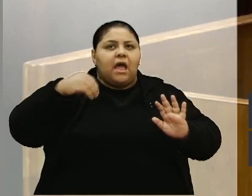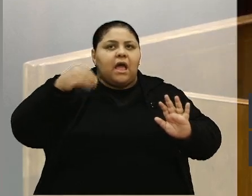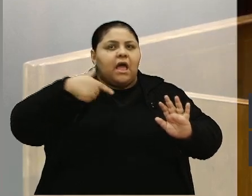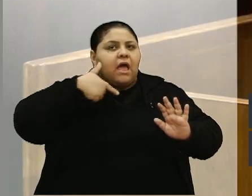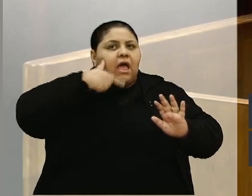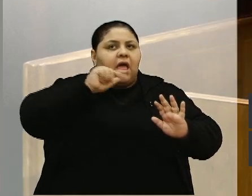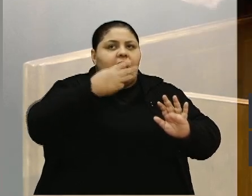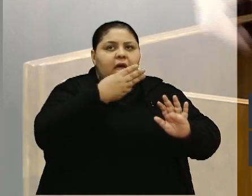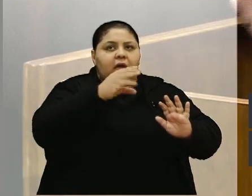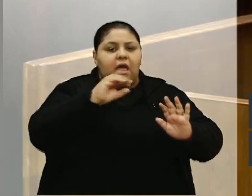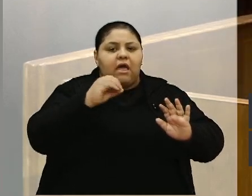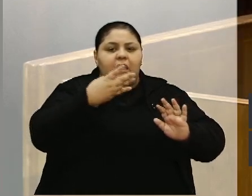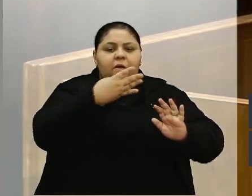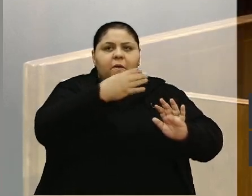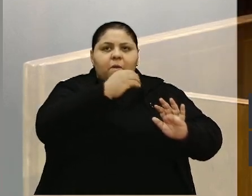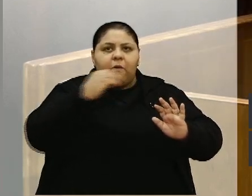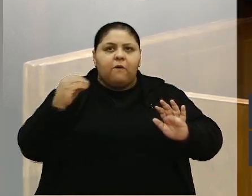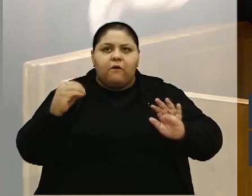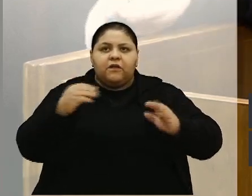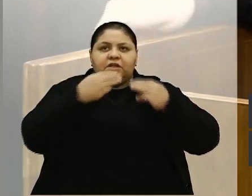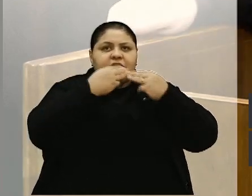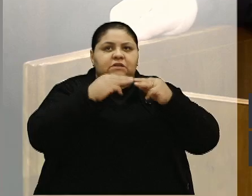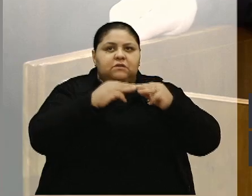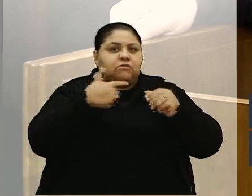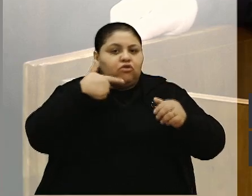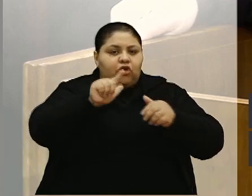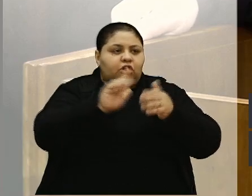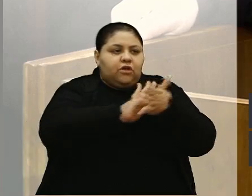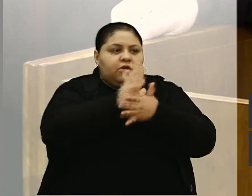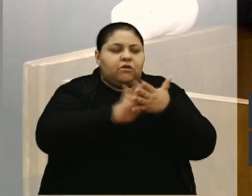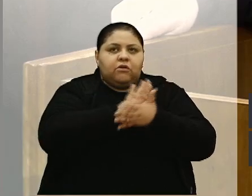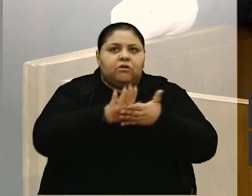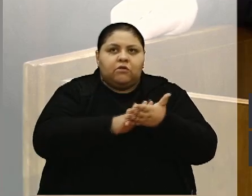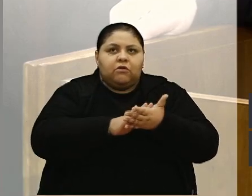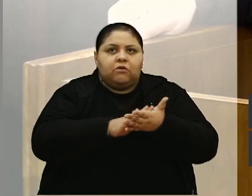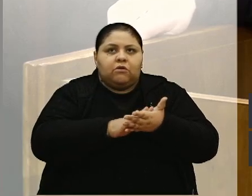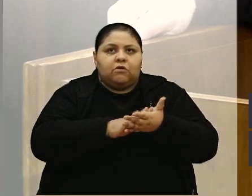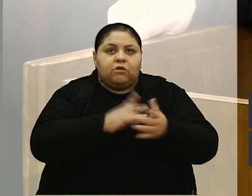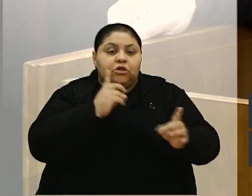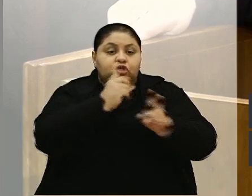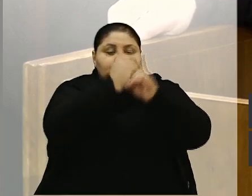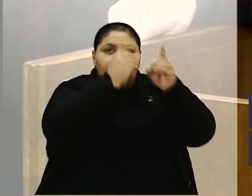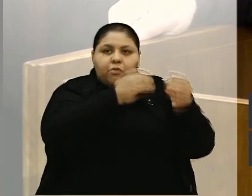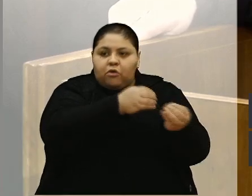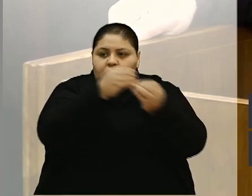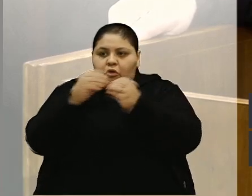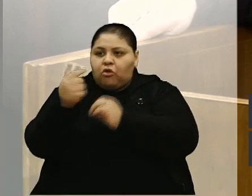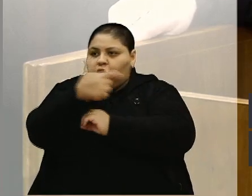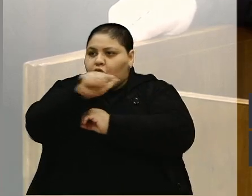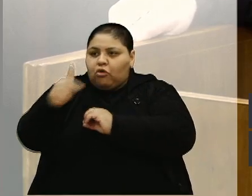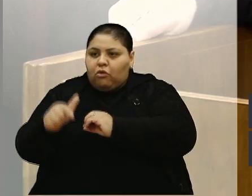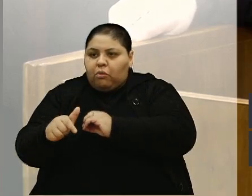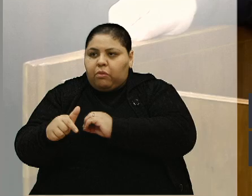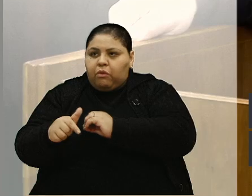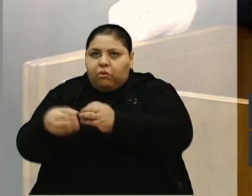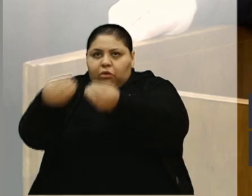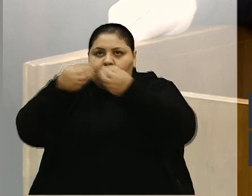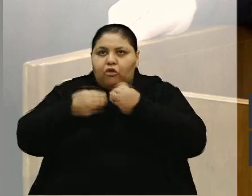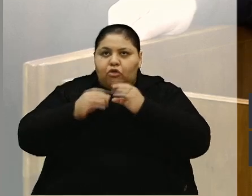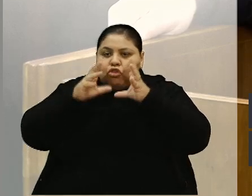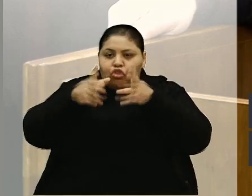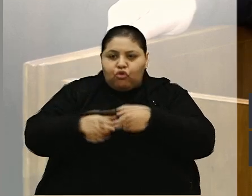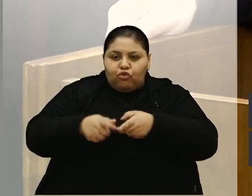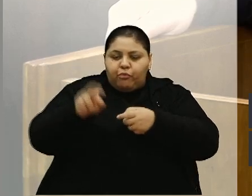300, 400 caçamba, mas não ganhou nada. Coitada, foi lá, descobriu, trouxe e os outros levaram tudo para fazer